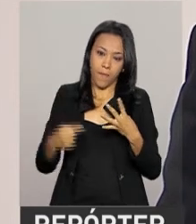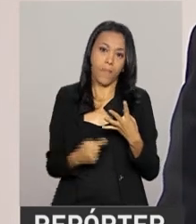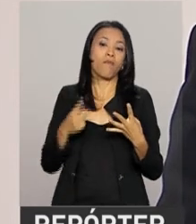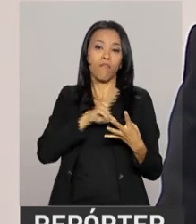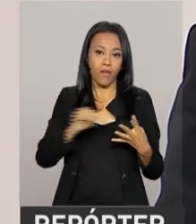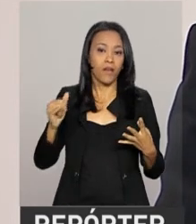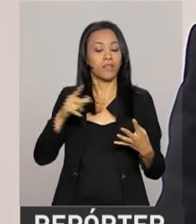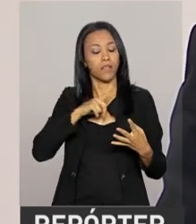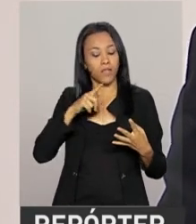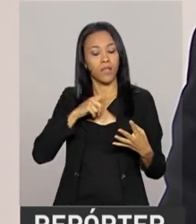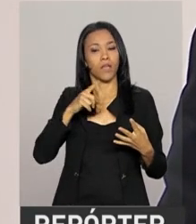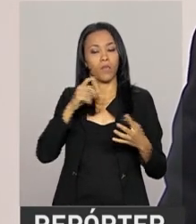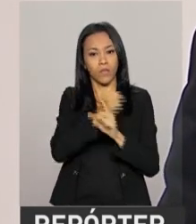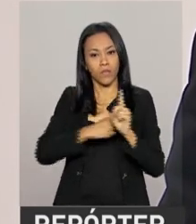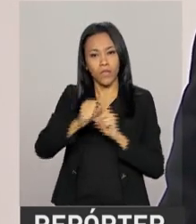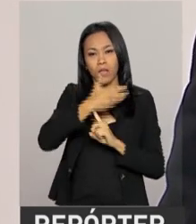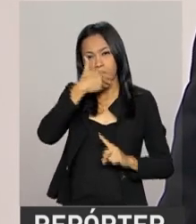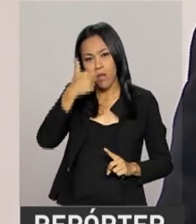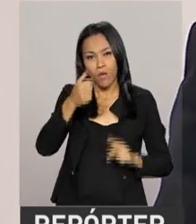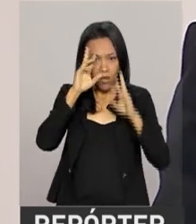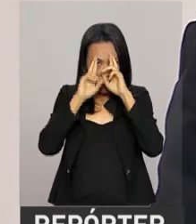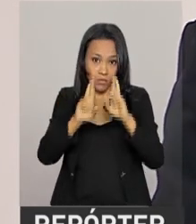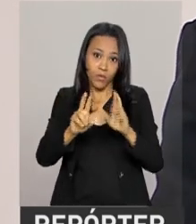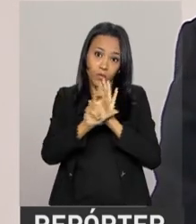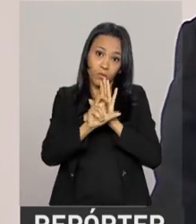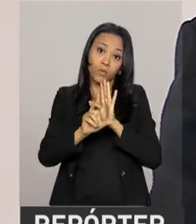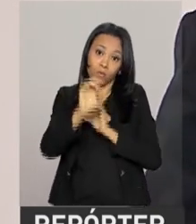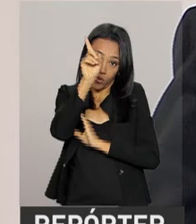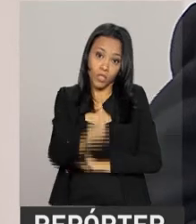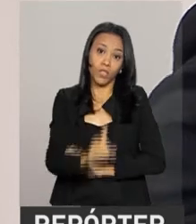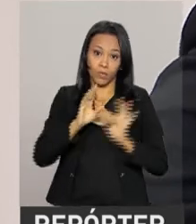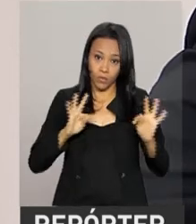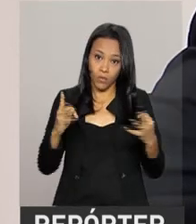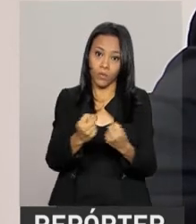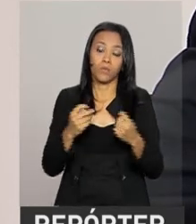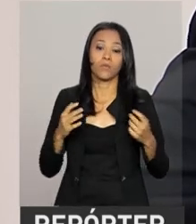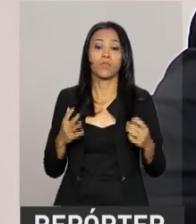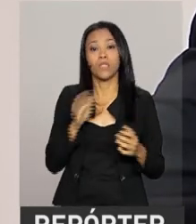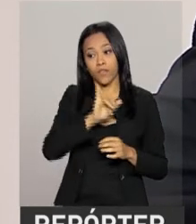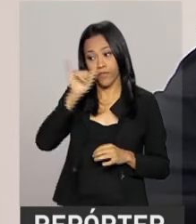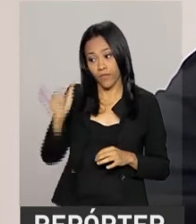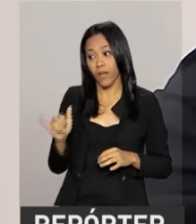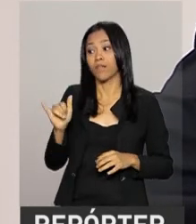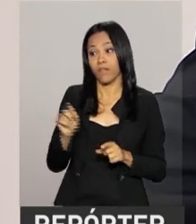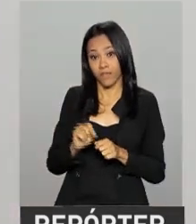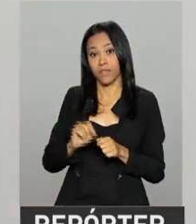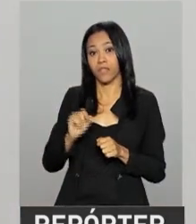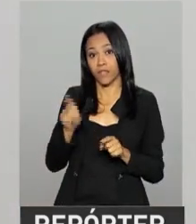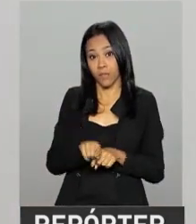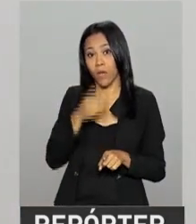melhor mais respeitosa um direito de todos mas sobretudo o presidente não fará homens melhores